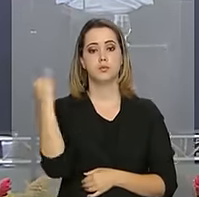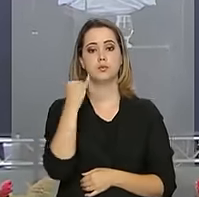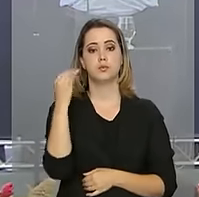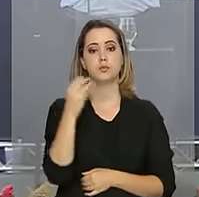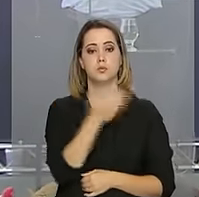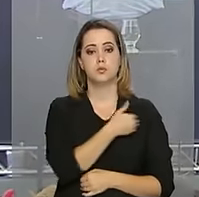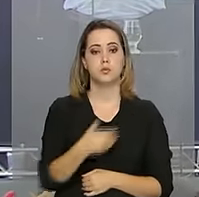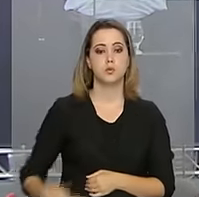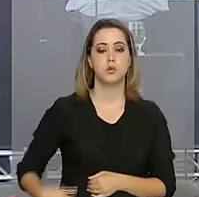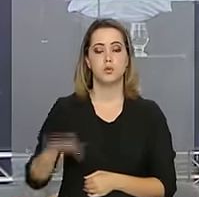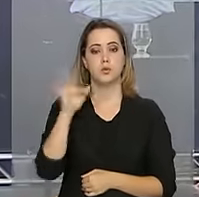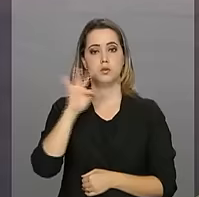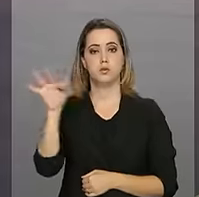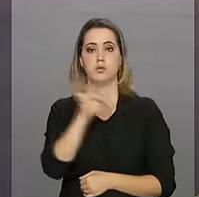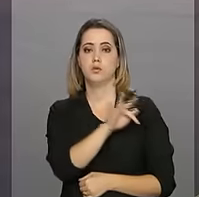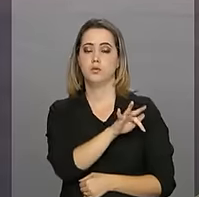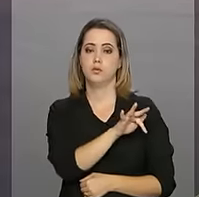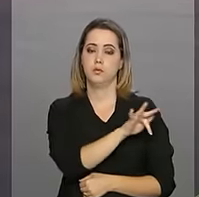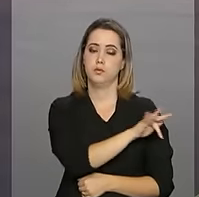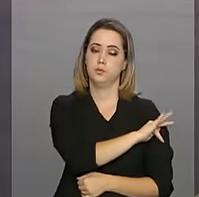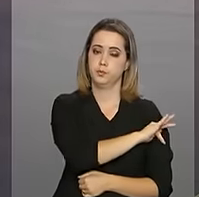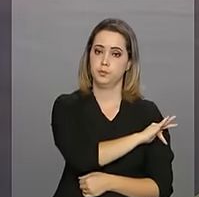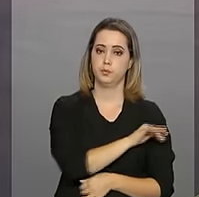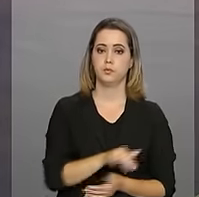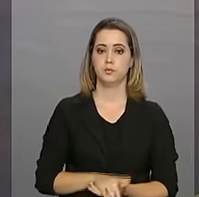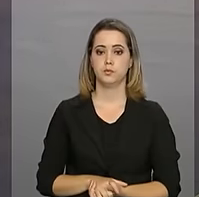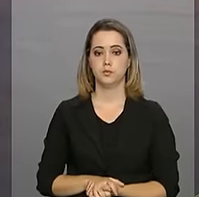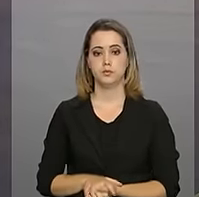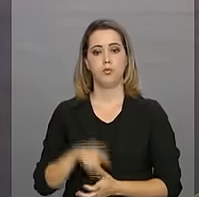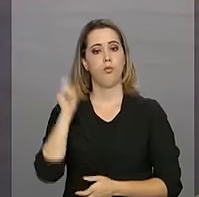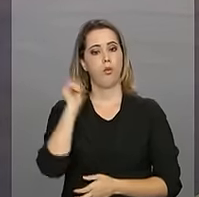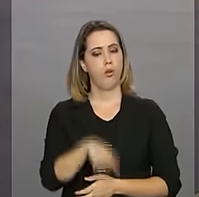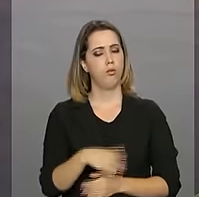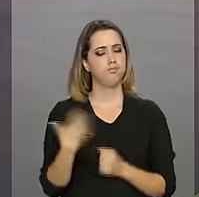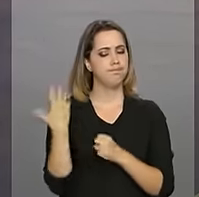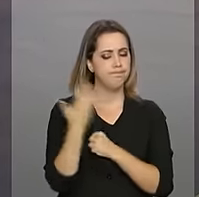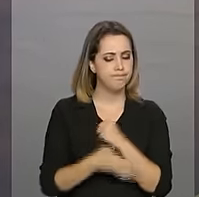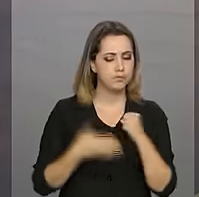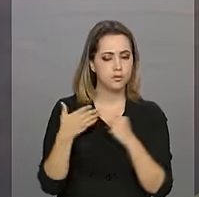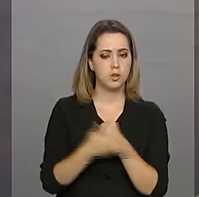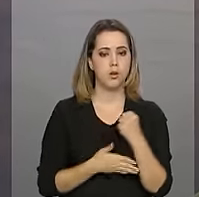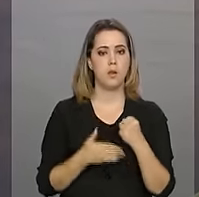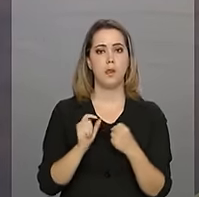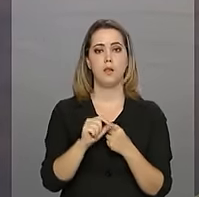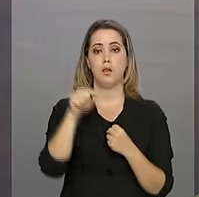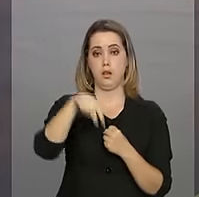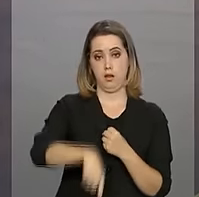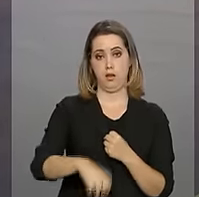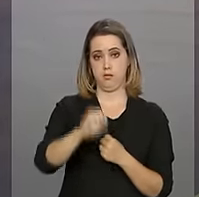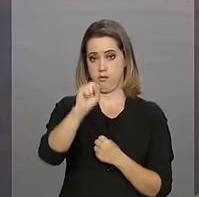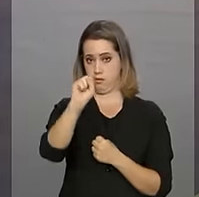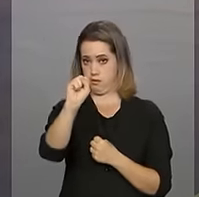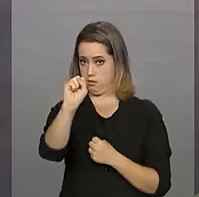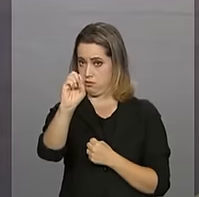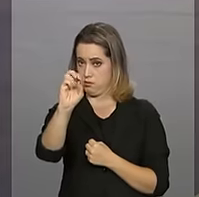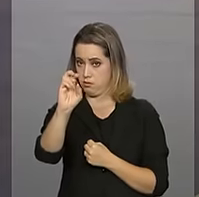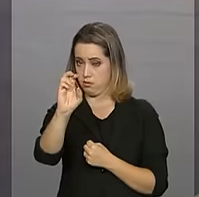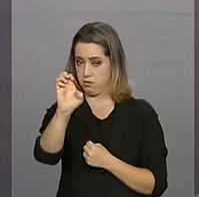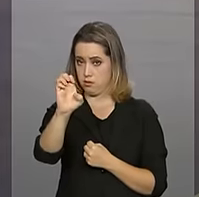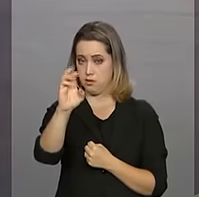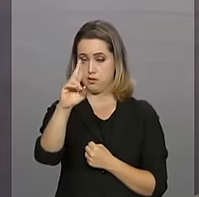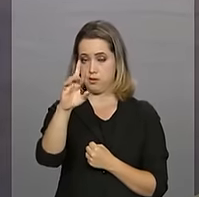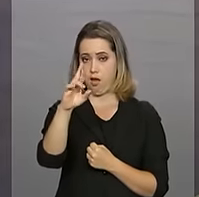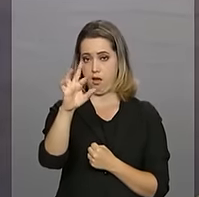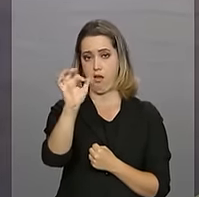governo federal com o ensino técnico. Era necessário e fundamental para os estudantes de Serra e de toda a região que tivéssemos